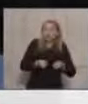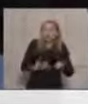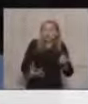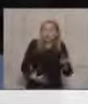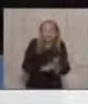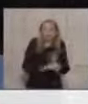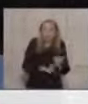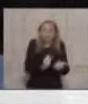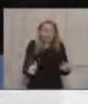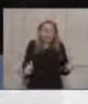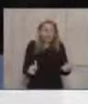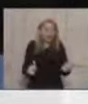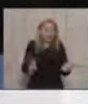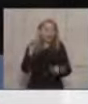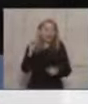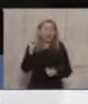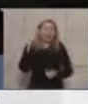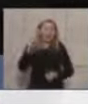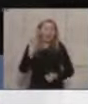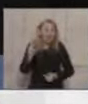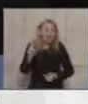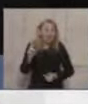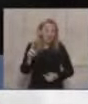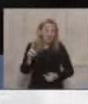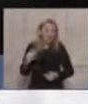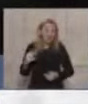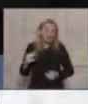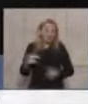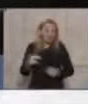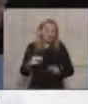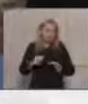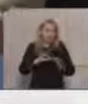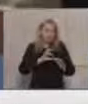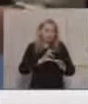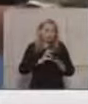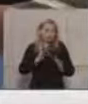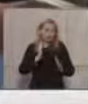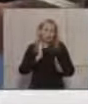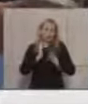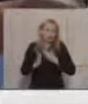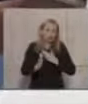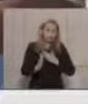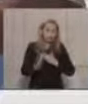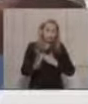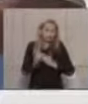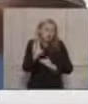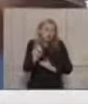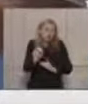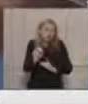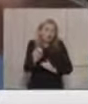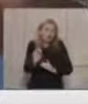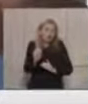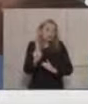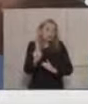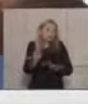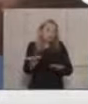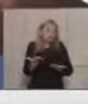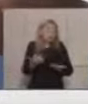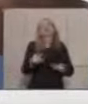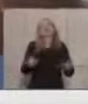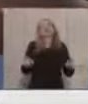A velocidade que esse radar determina está ocasionando em rombos na rodovia. Essa semana, na altura do Calabouco, em